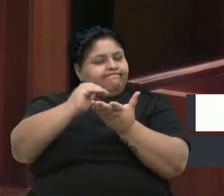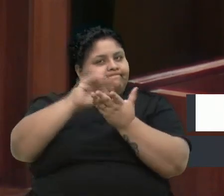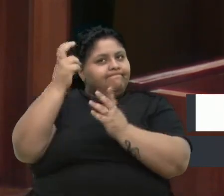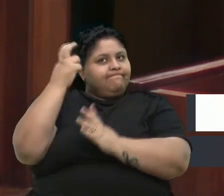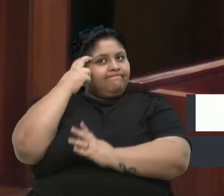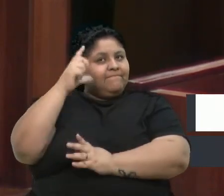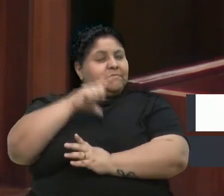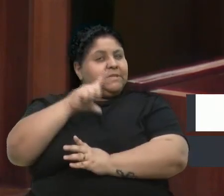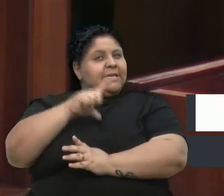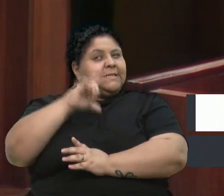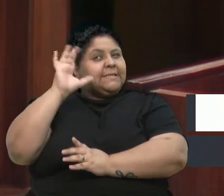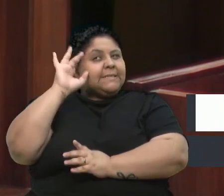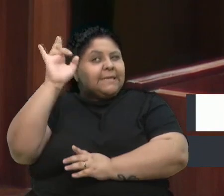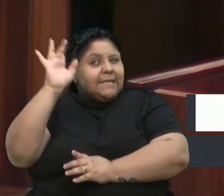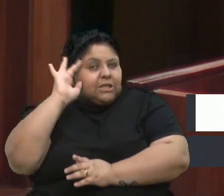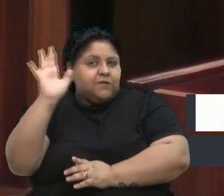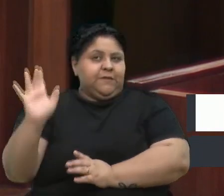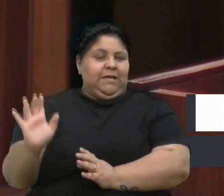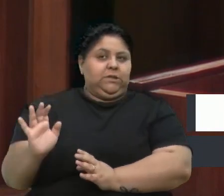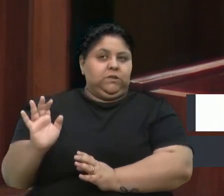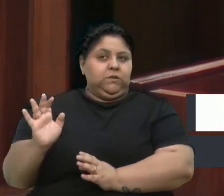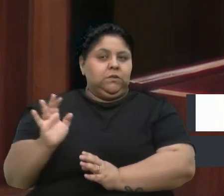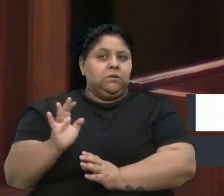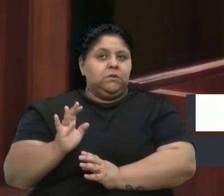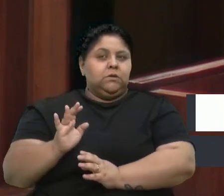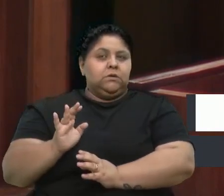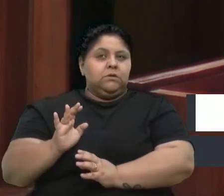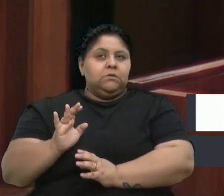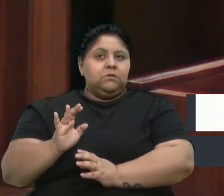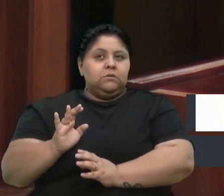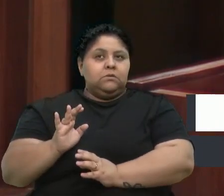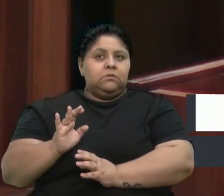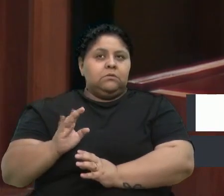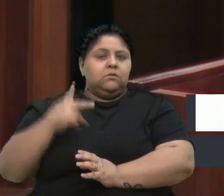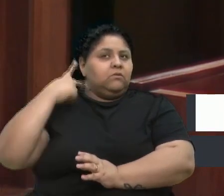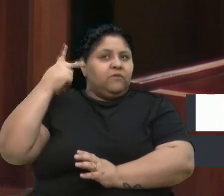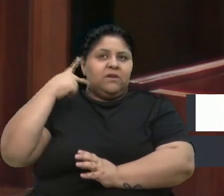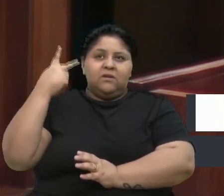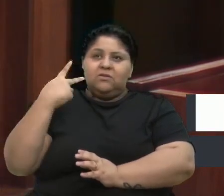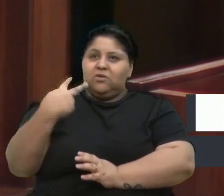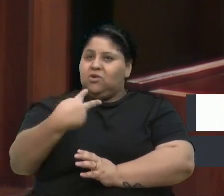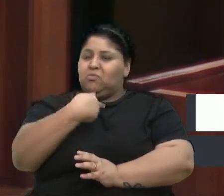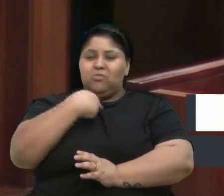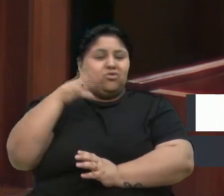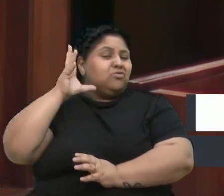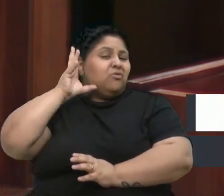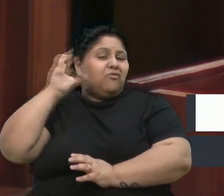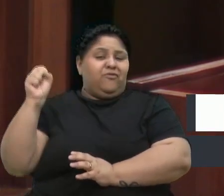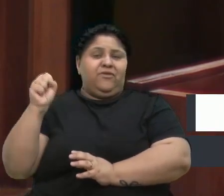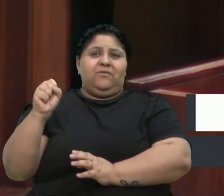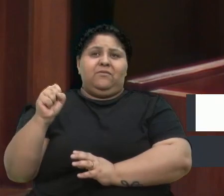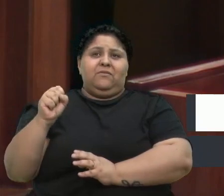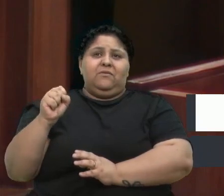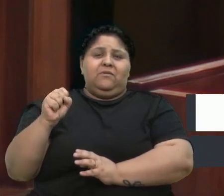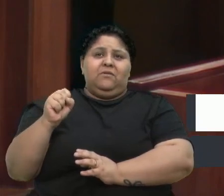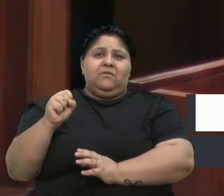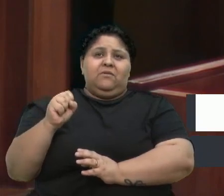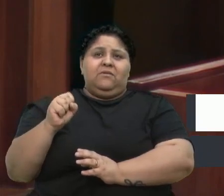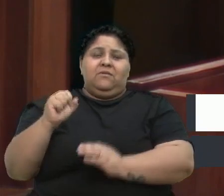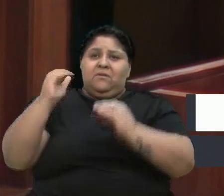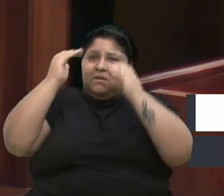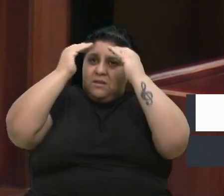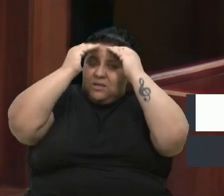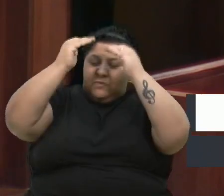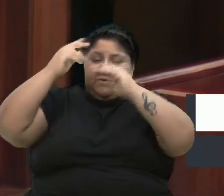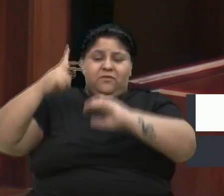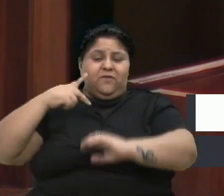ter essa criatividade, mas só que um vereador não pode ouvir isso. Em respeito ao vereador, em respeito ao gabinete, em